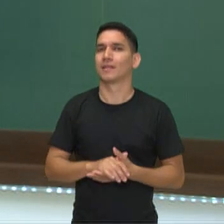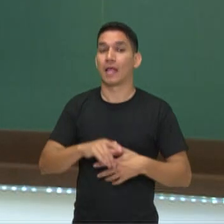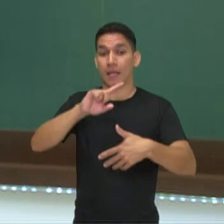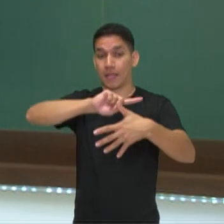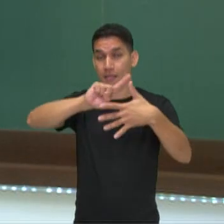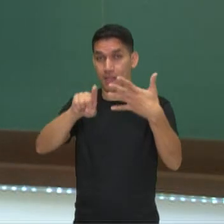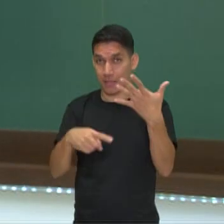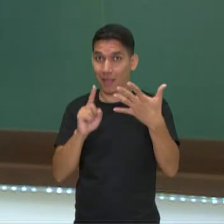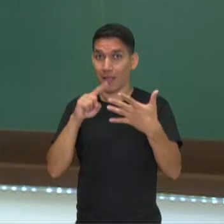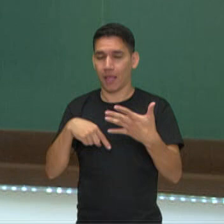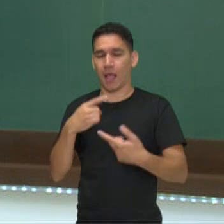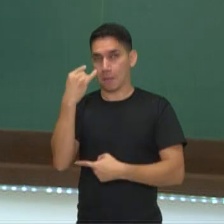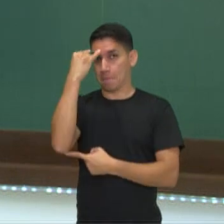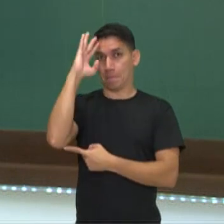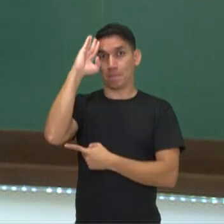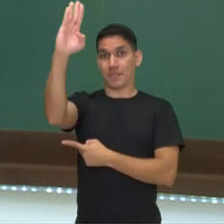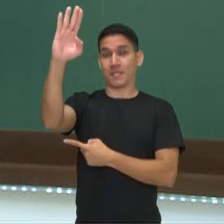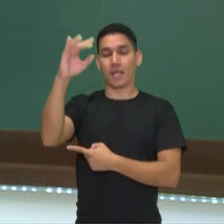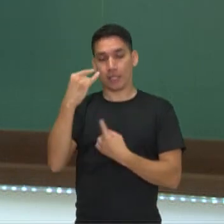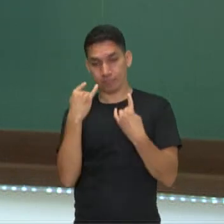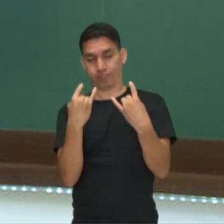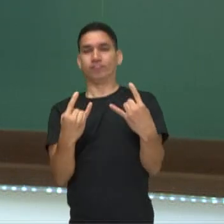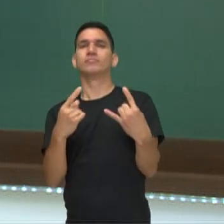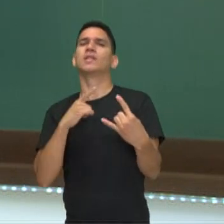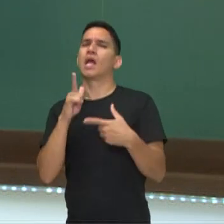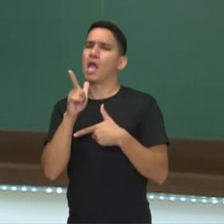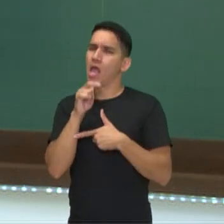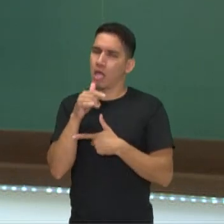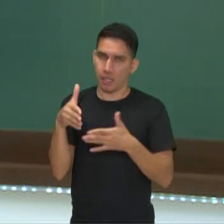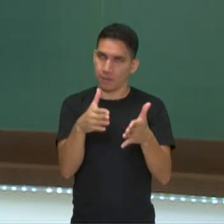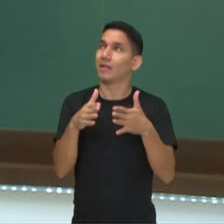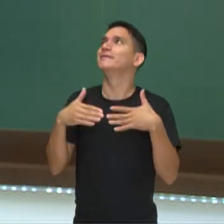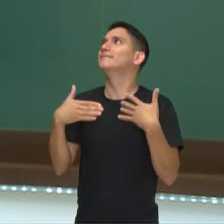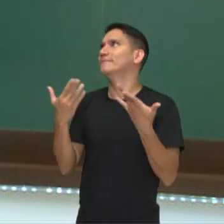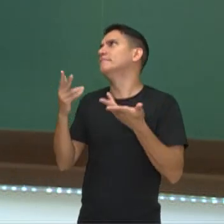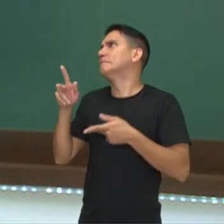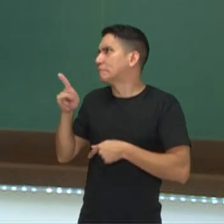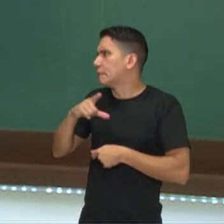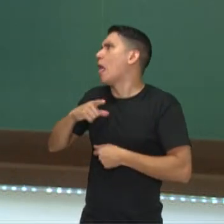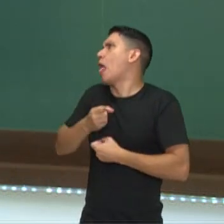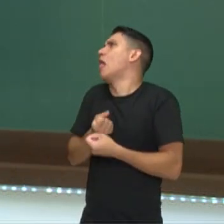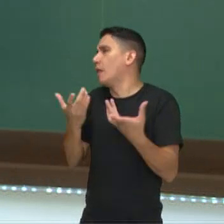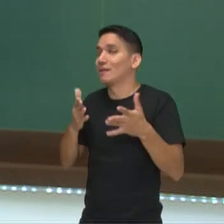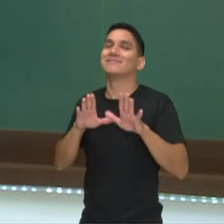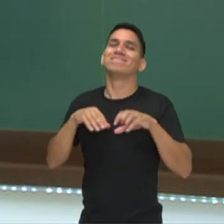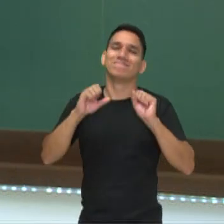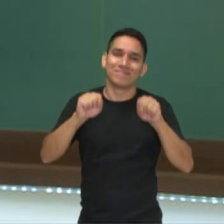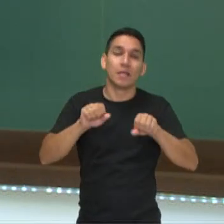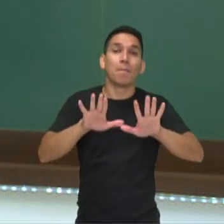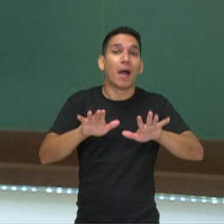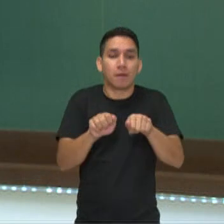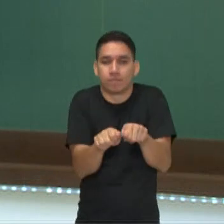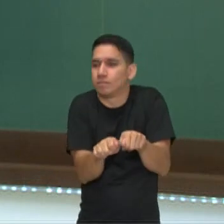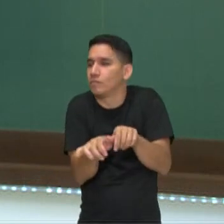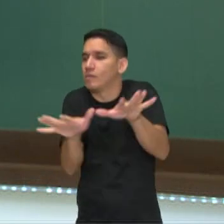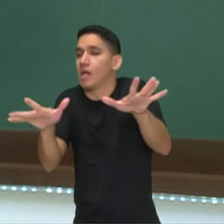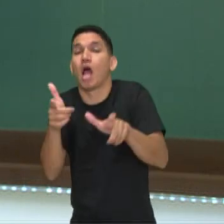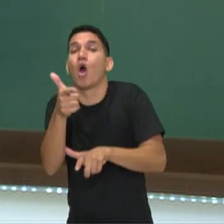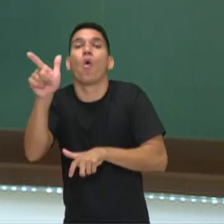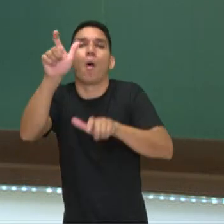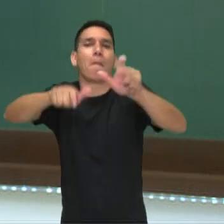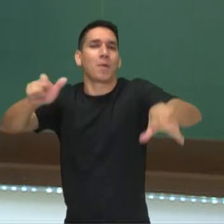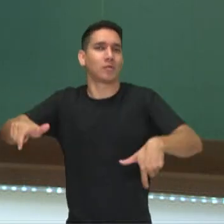destaque hidrográfico. Ah, professora, então tem bastante rio. A questão não é assim, é que não chega para toda a população. Não é que não